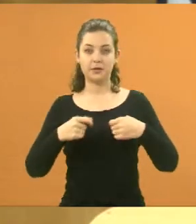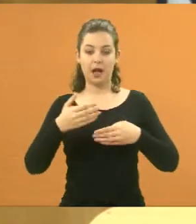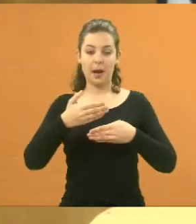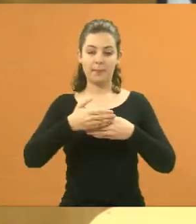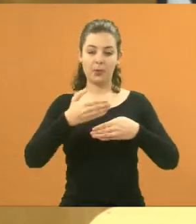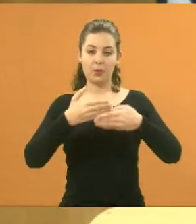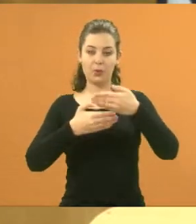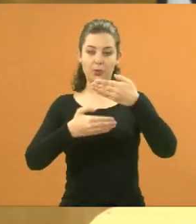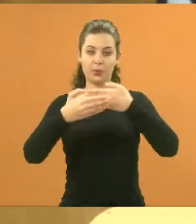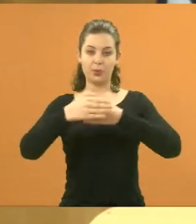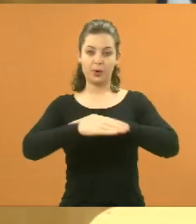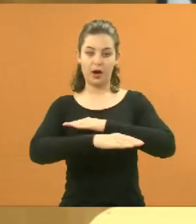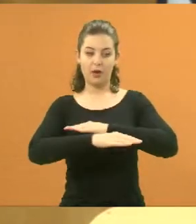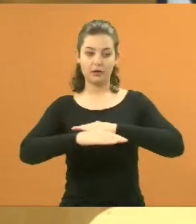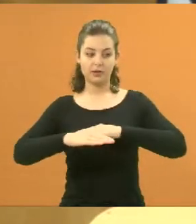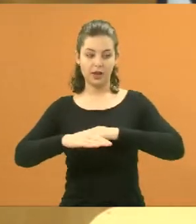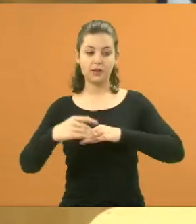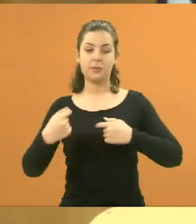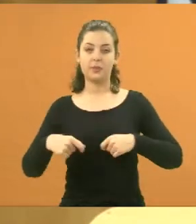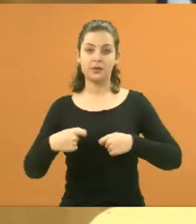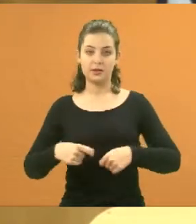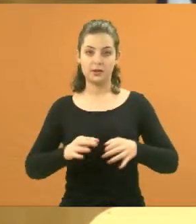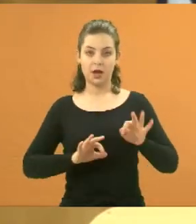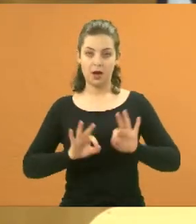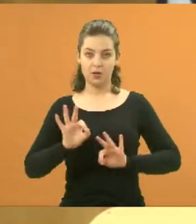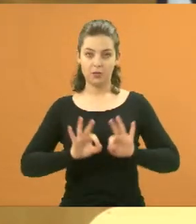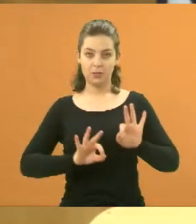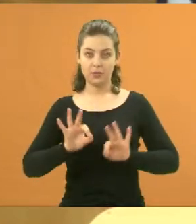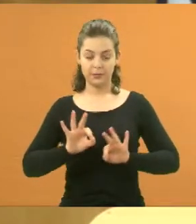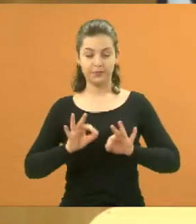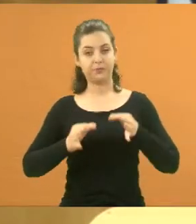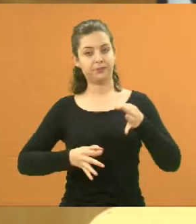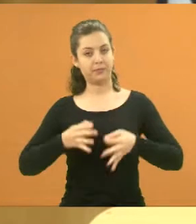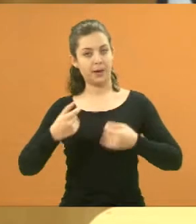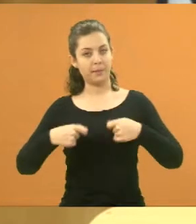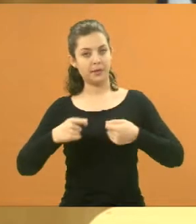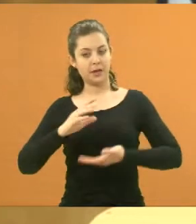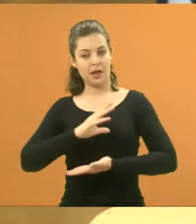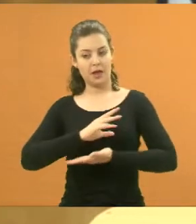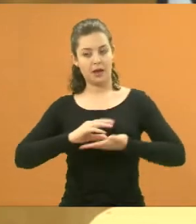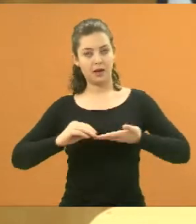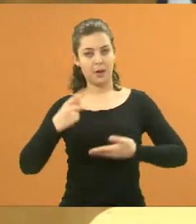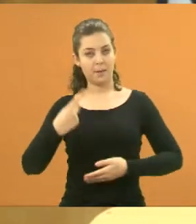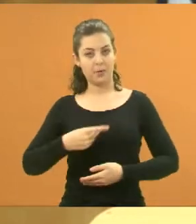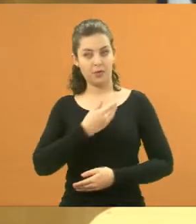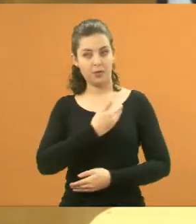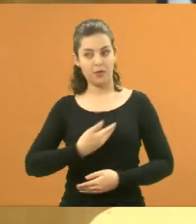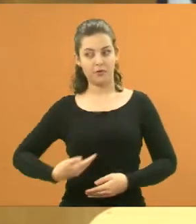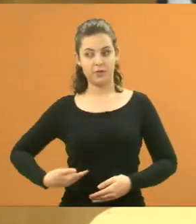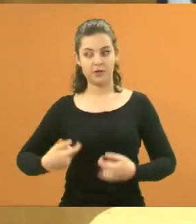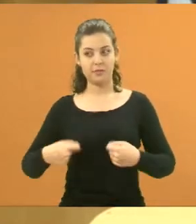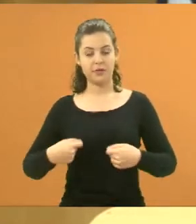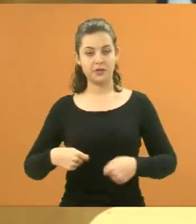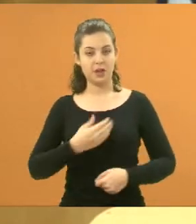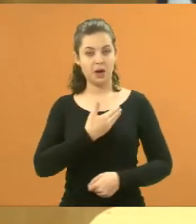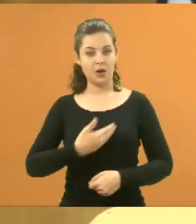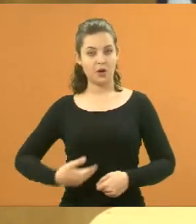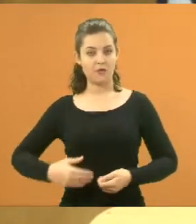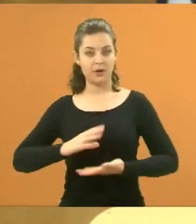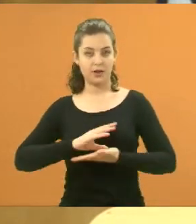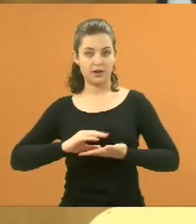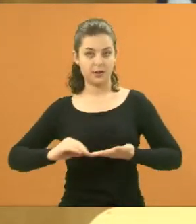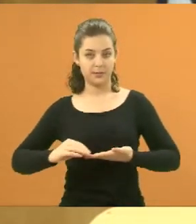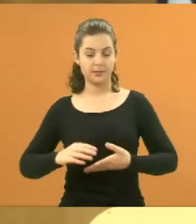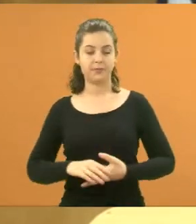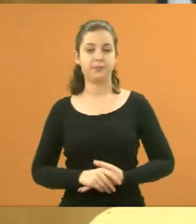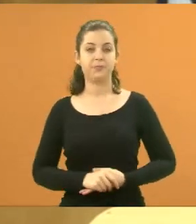fazer calçada. A justiça, para ser boa, tem que começar de casa, volto a repetir. Então, a prefeitura, sem dúvida, tem muito também o